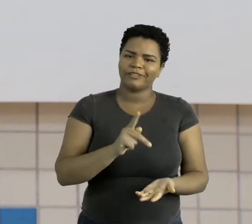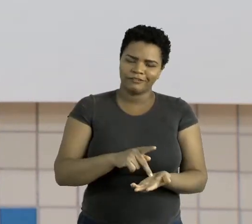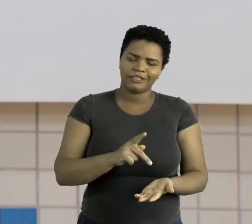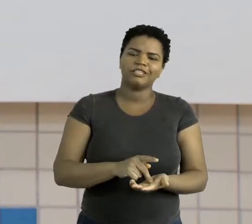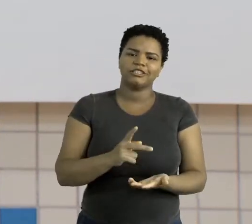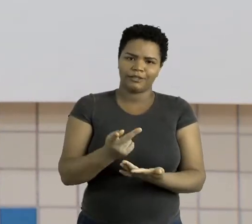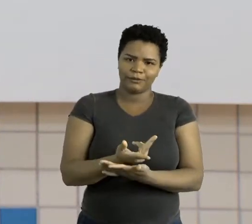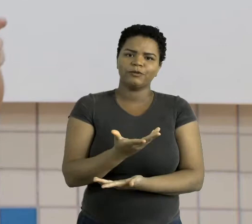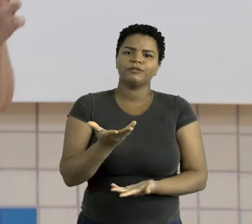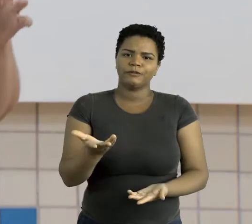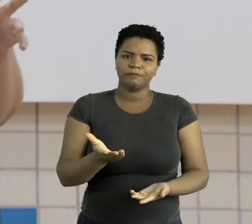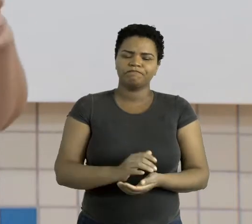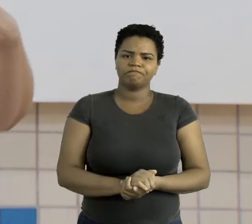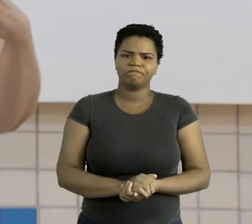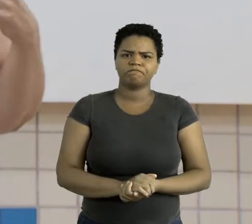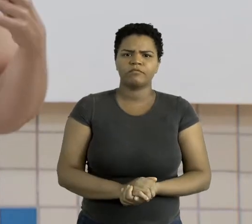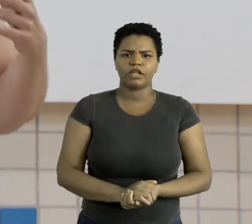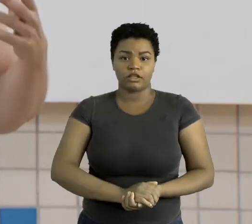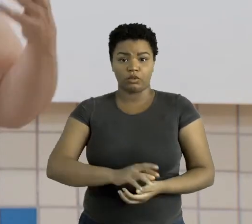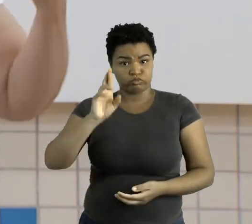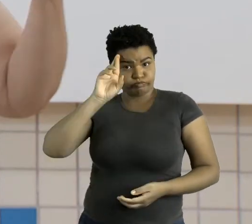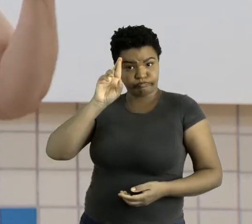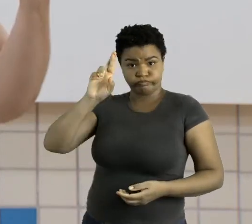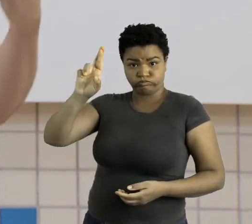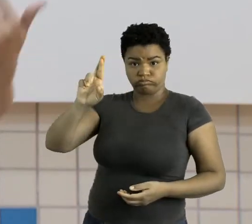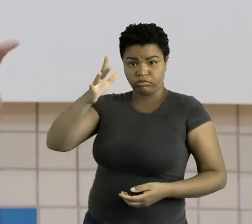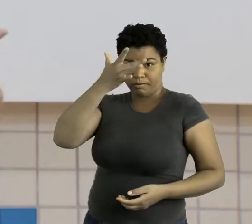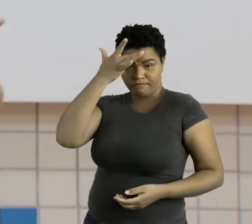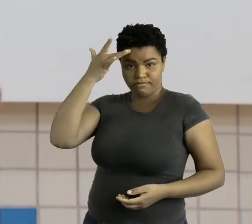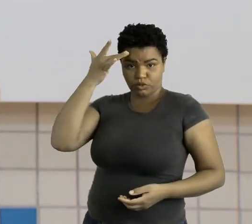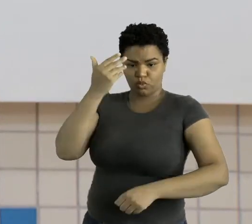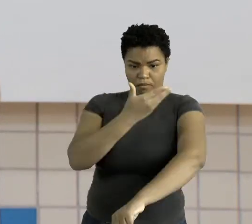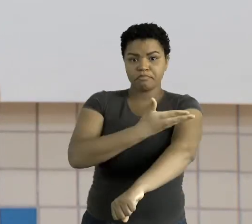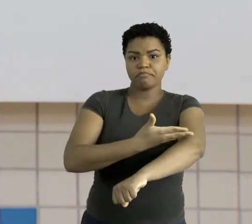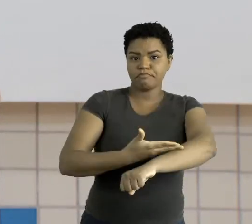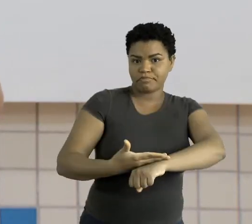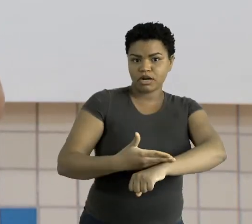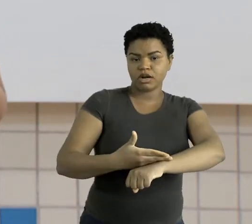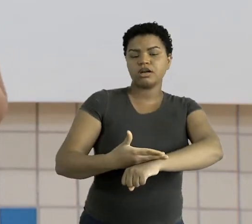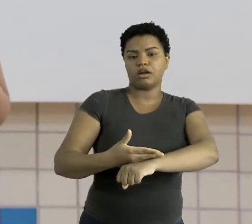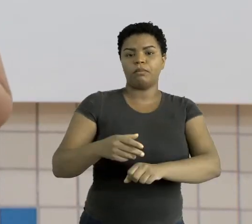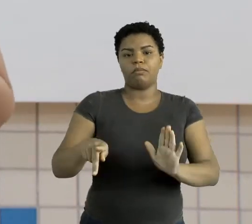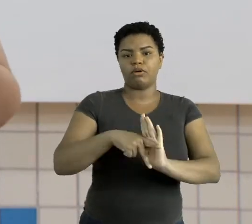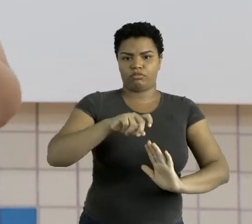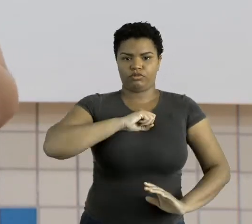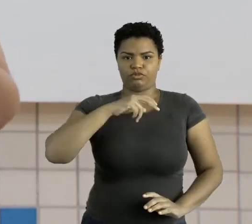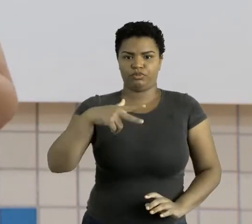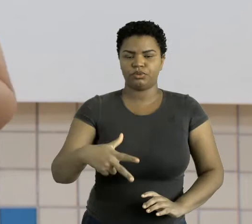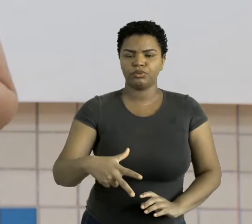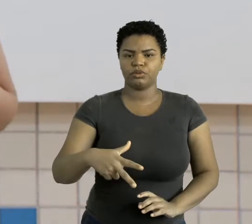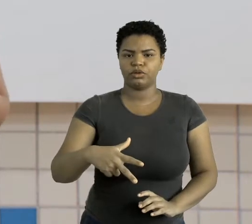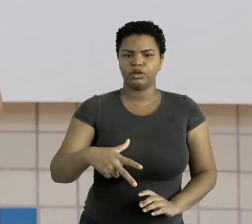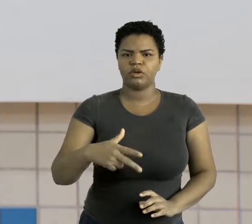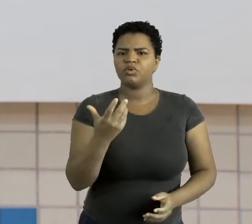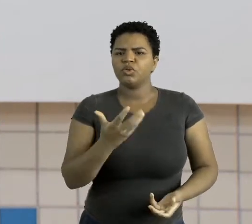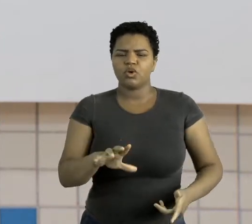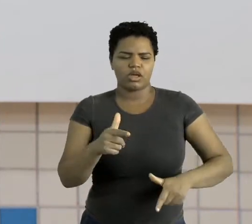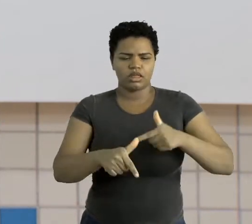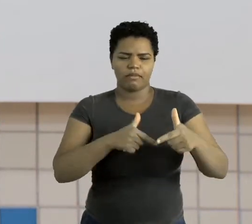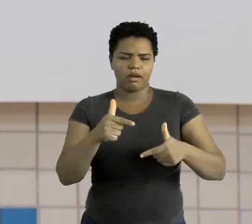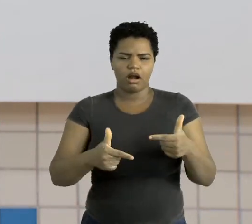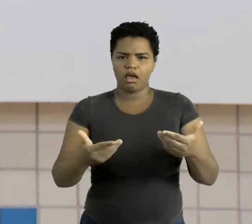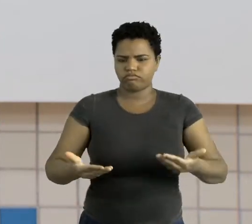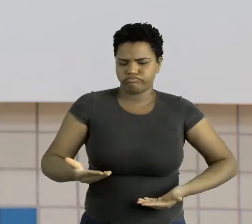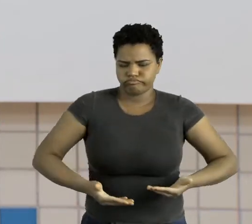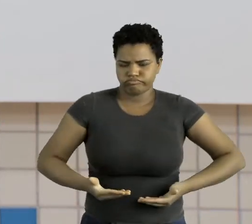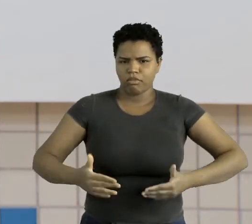Os senhores, que eram os portugueses, as pessoas brancas, que não queriam fazer os trabalhos domésticos, não